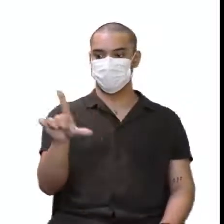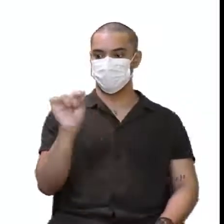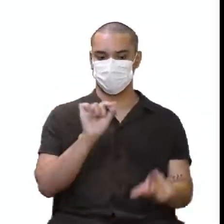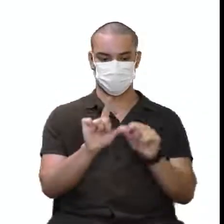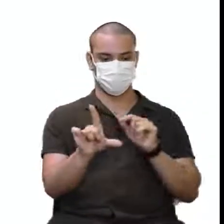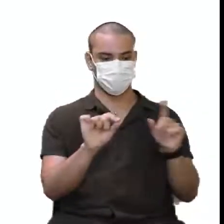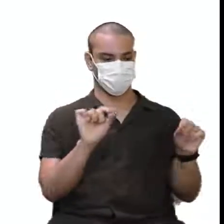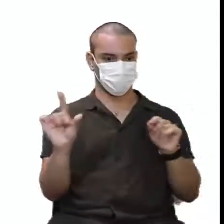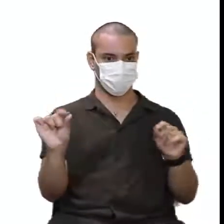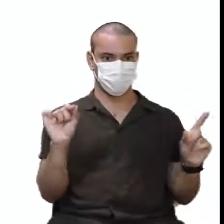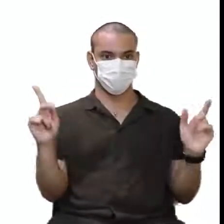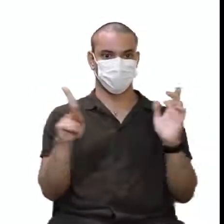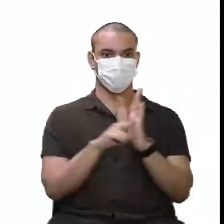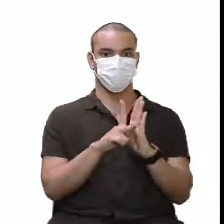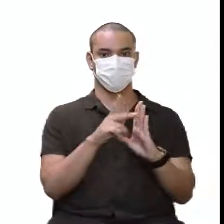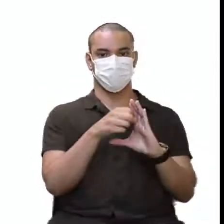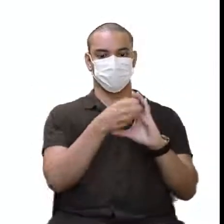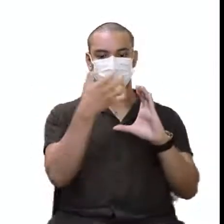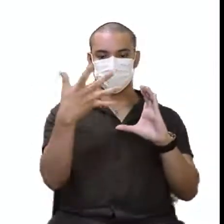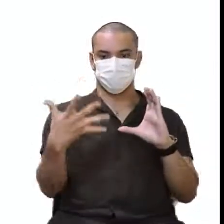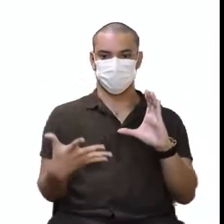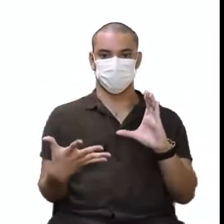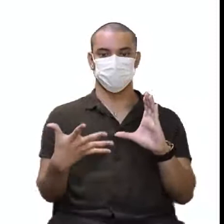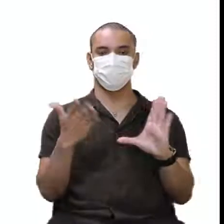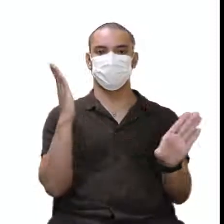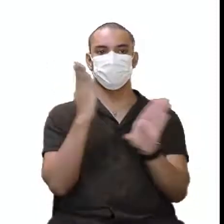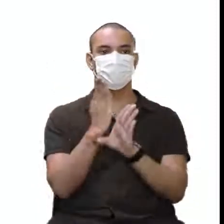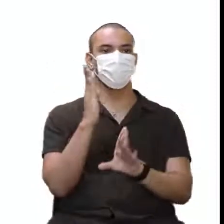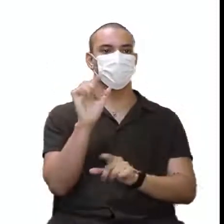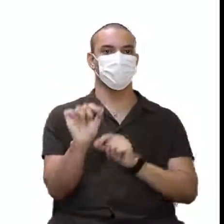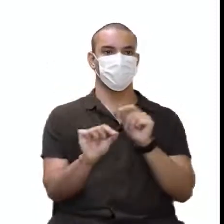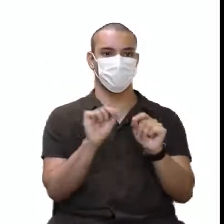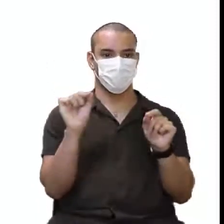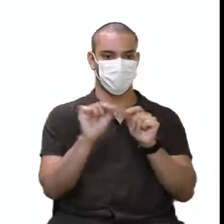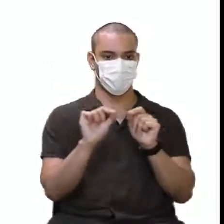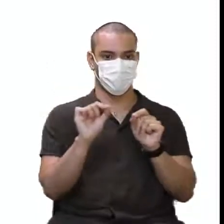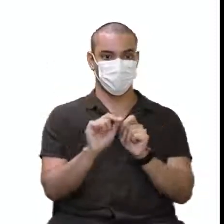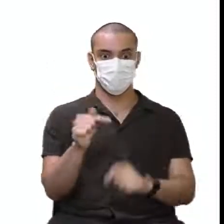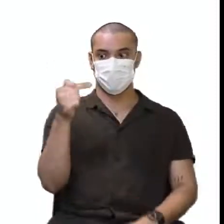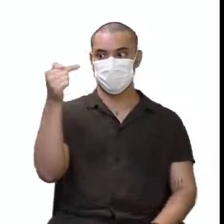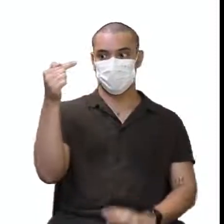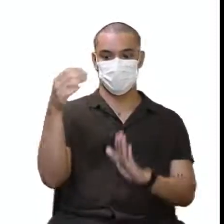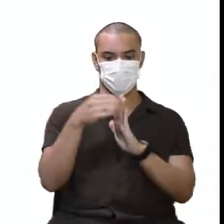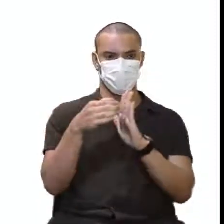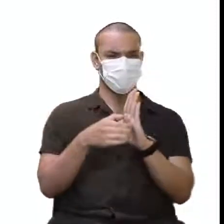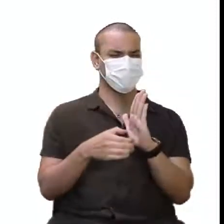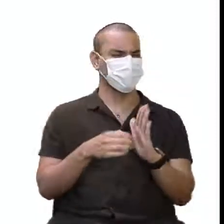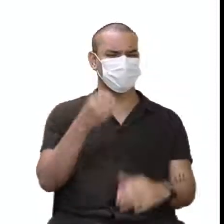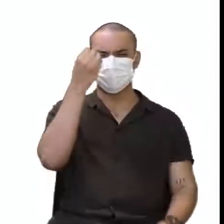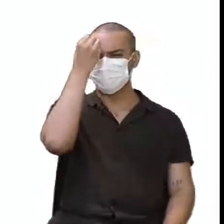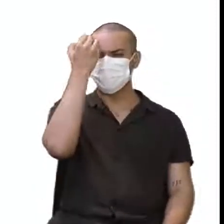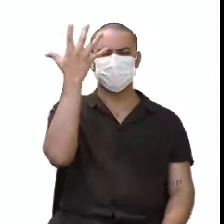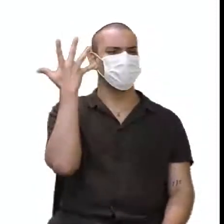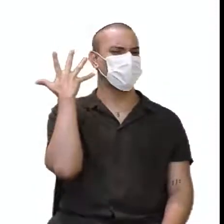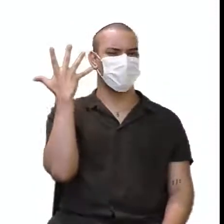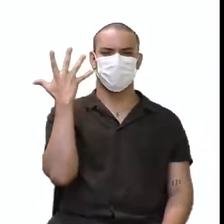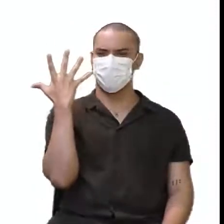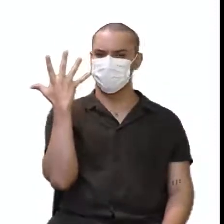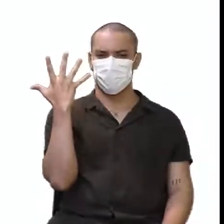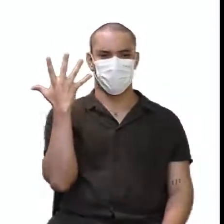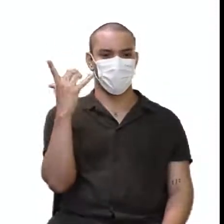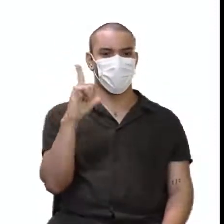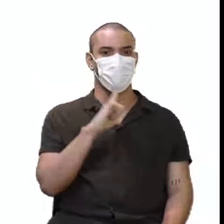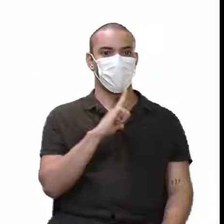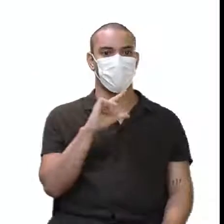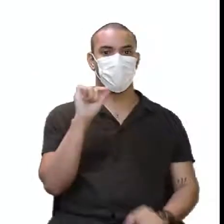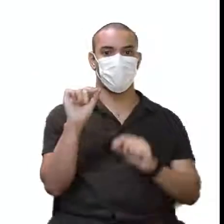essas características, ou caractere. A partir dessas 7, prof, não lembro mais não o que era. Tinha